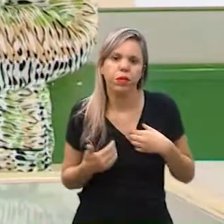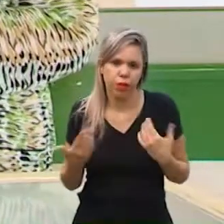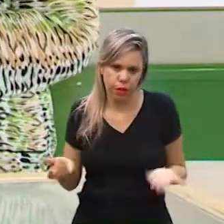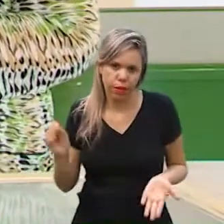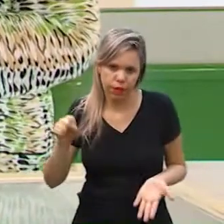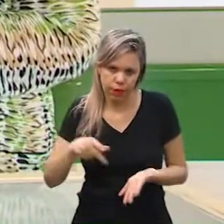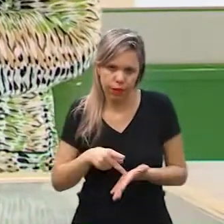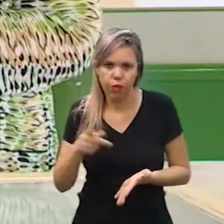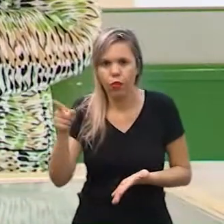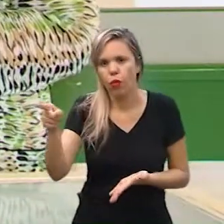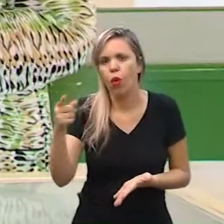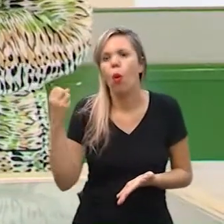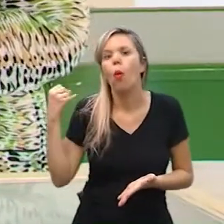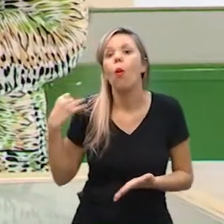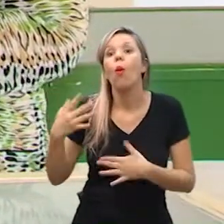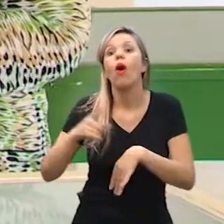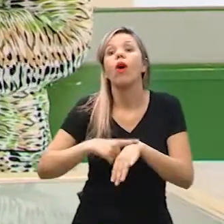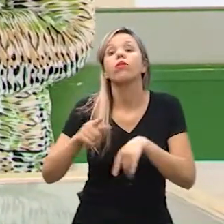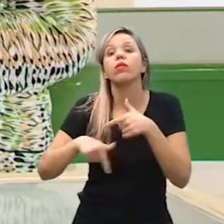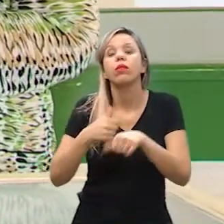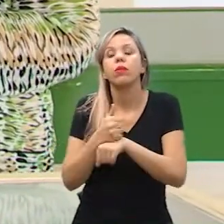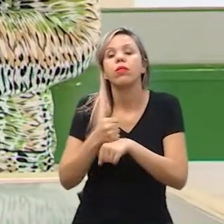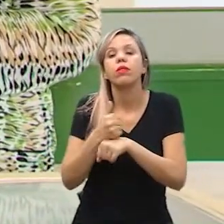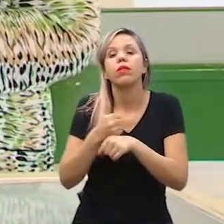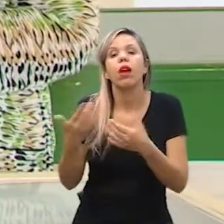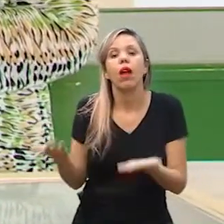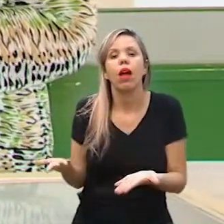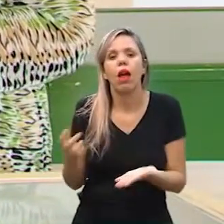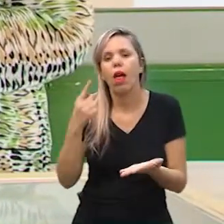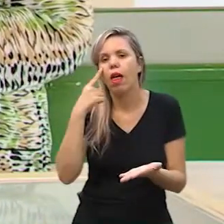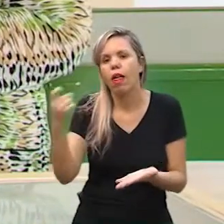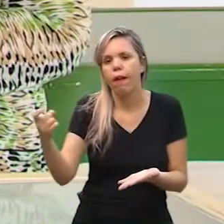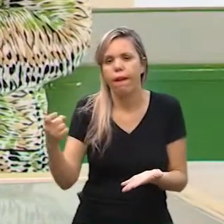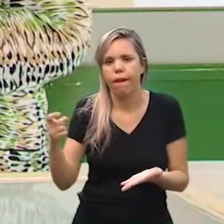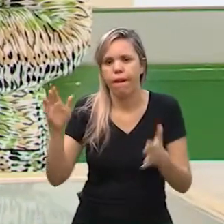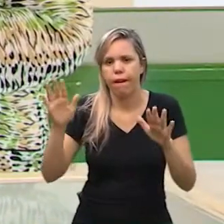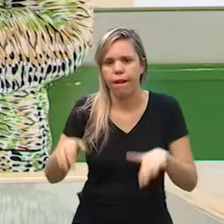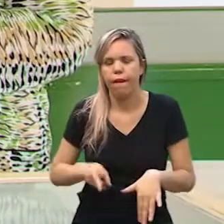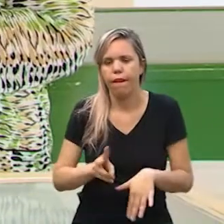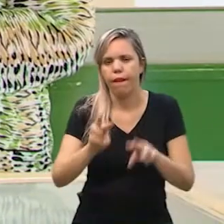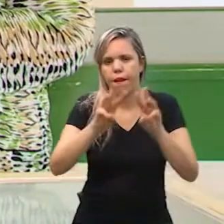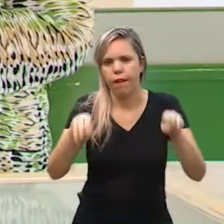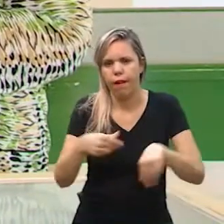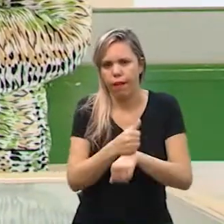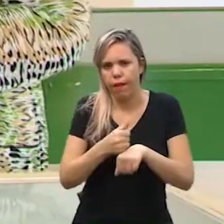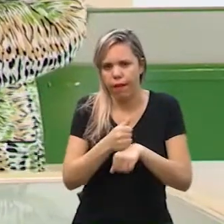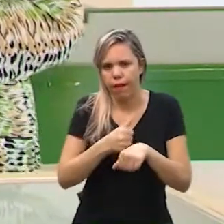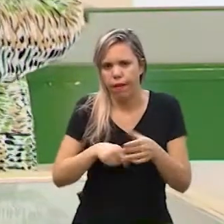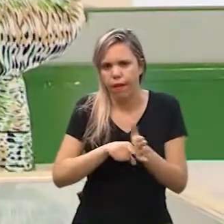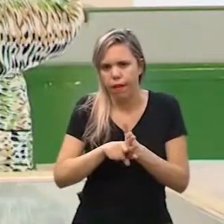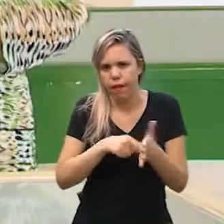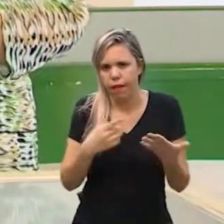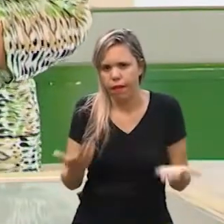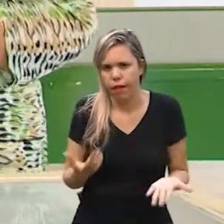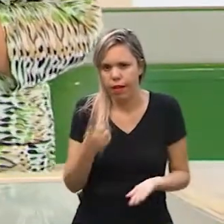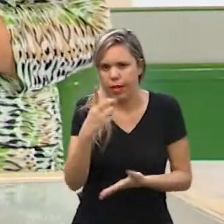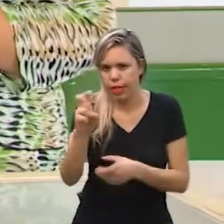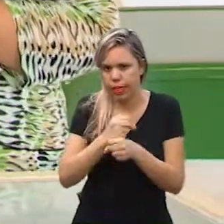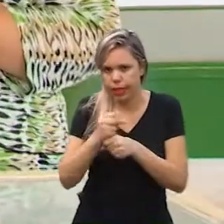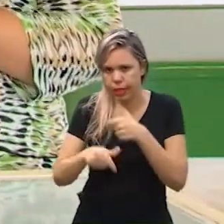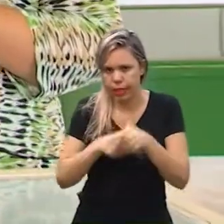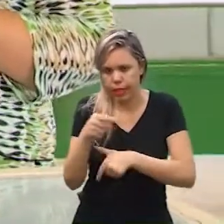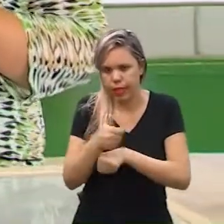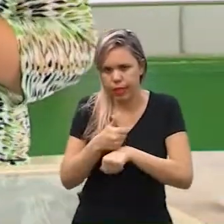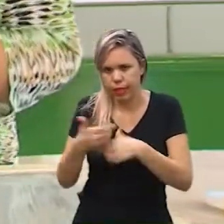isso? E você, há quanto tempo que trabalha nessa área? Como se interessou, né, por essa profissão? Já faz 15 anos